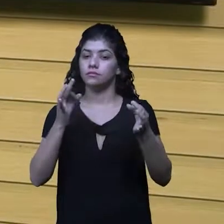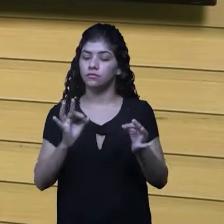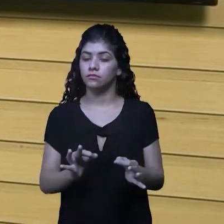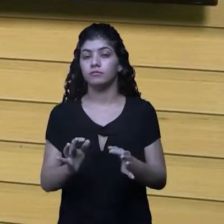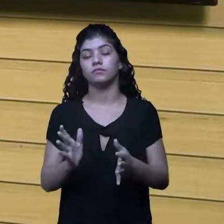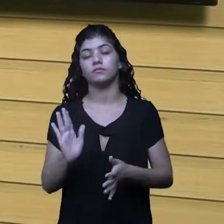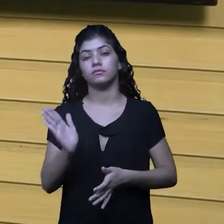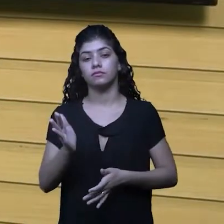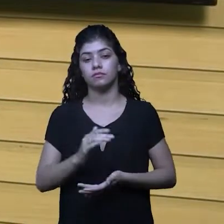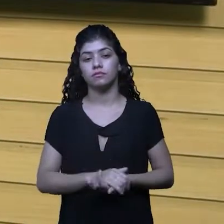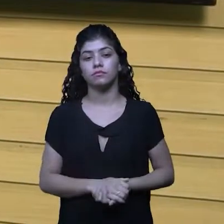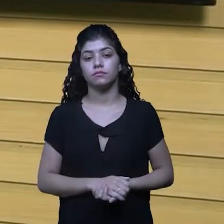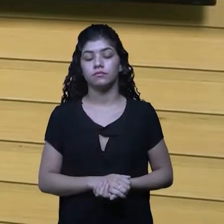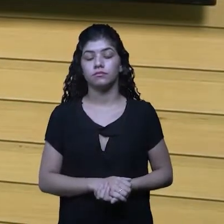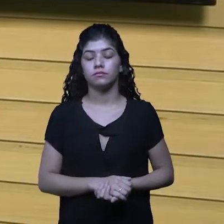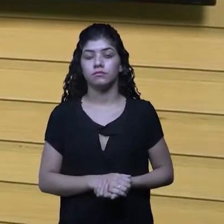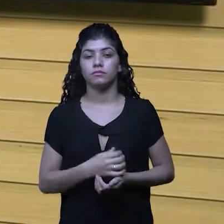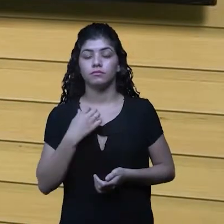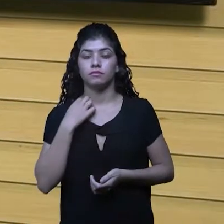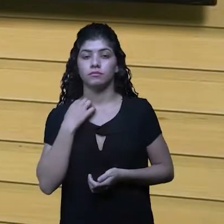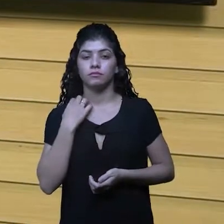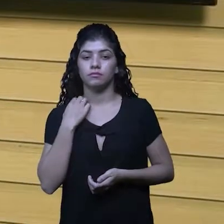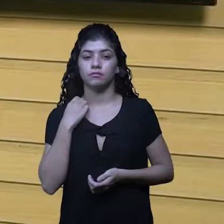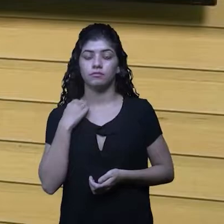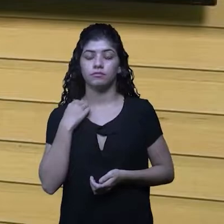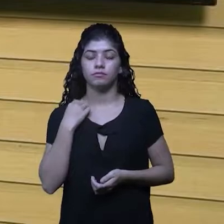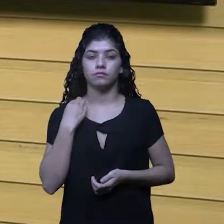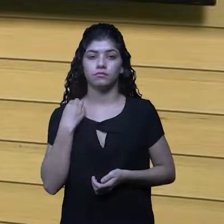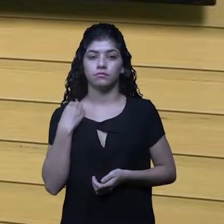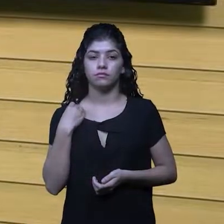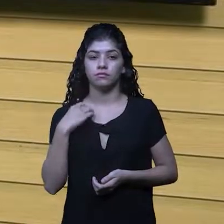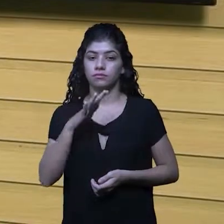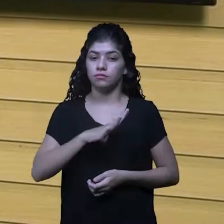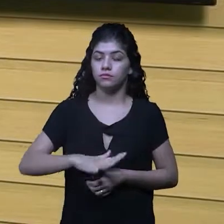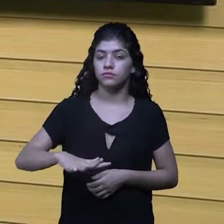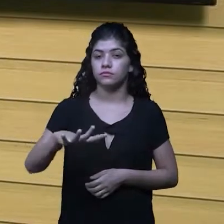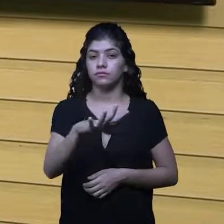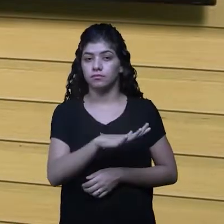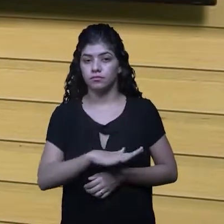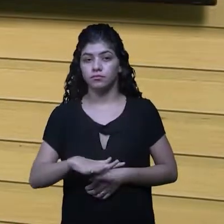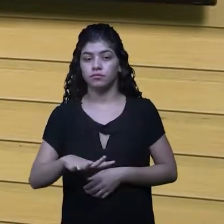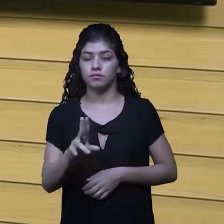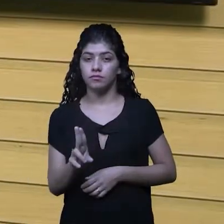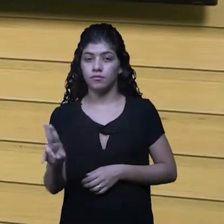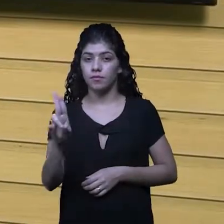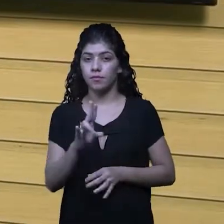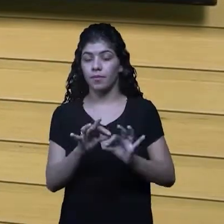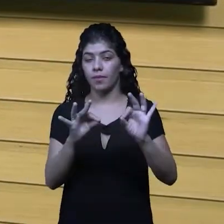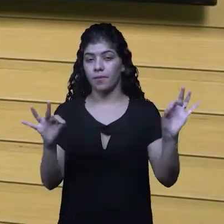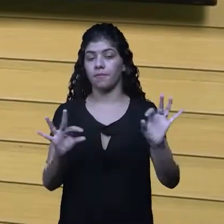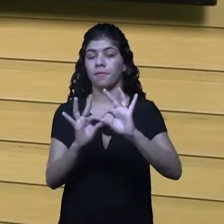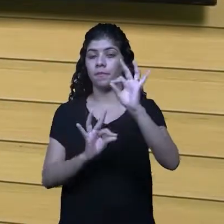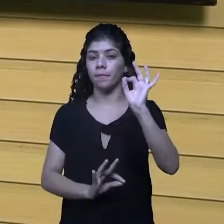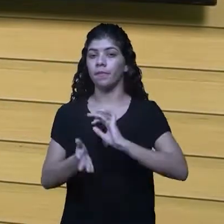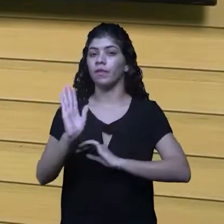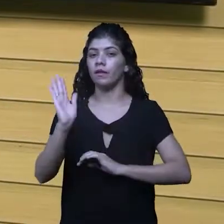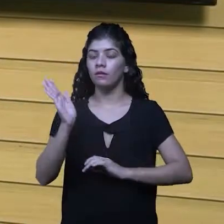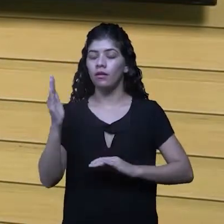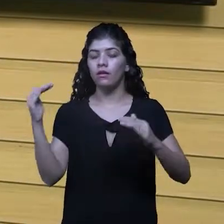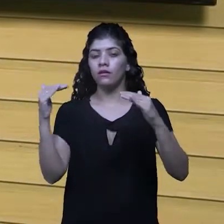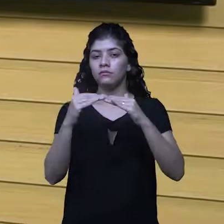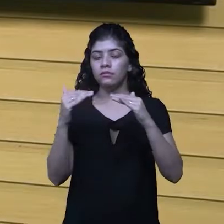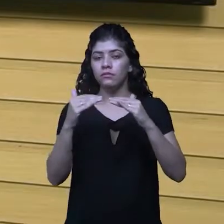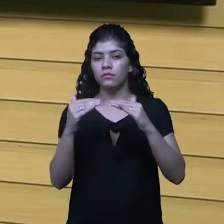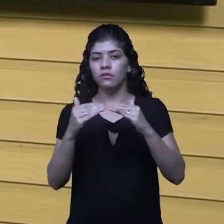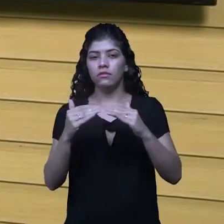que verificar se aquela área de medida, aquele espaço que nós iremos fazer a medida, está de acordo com o